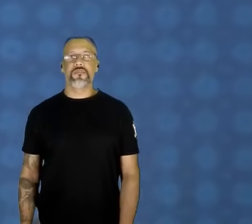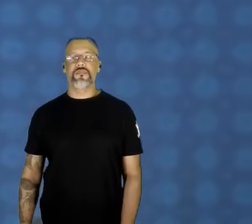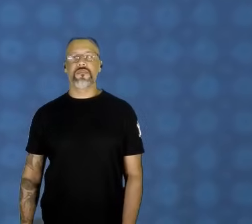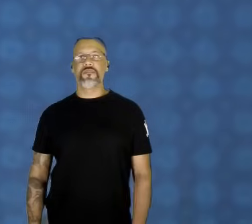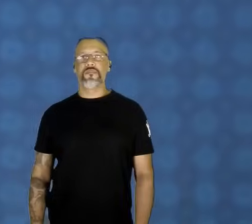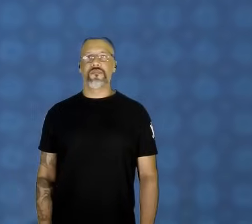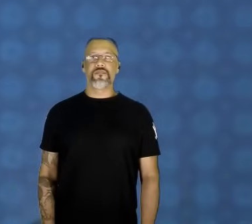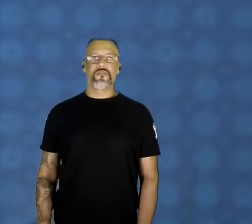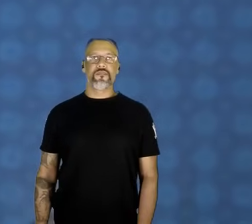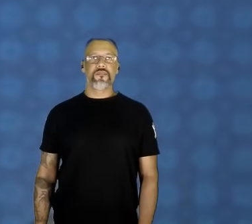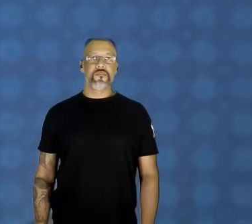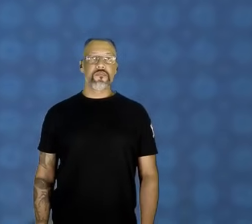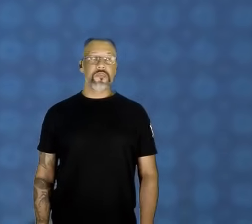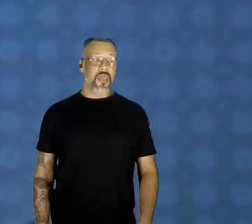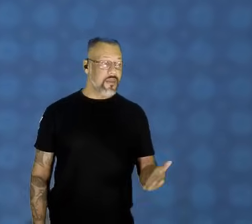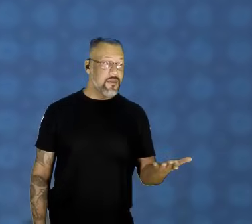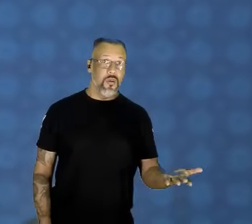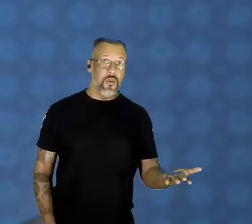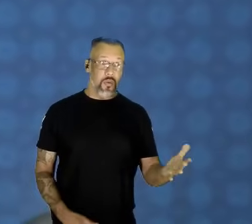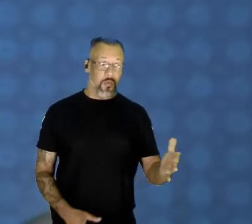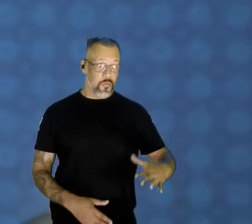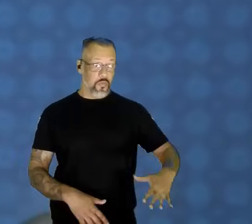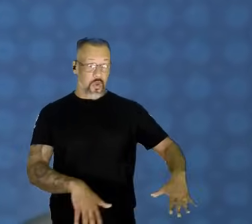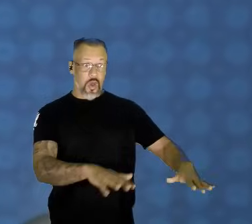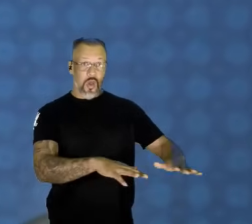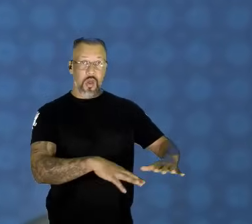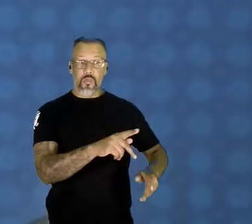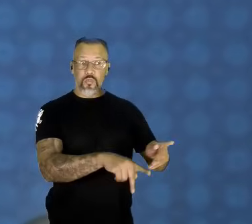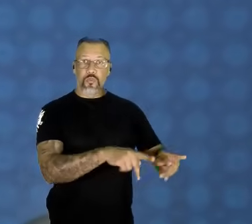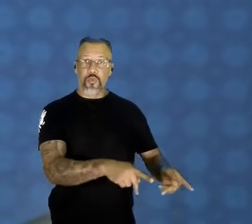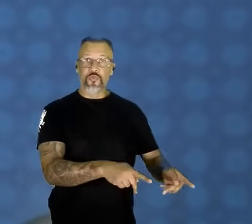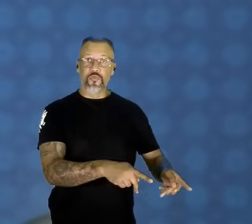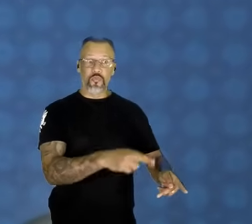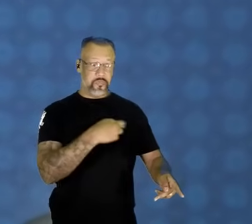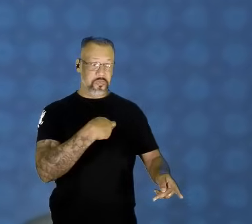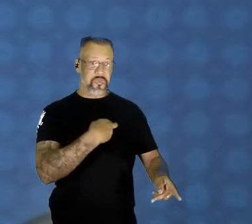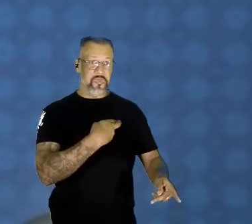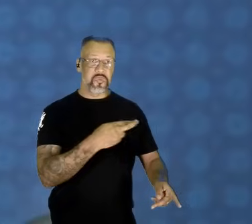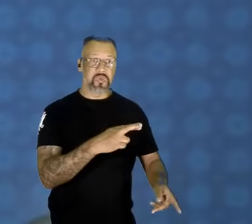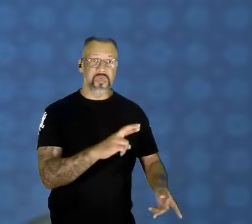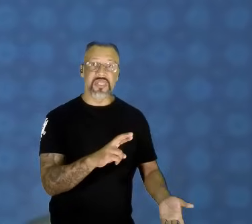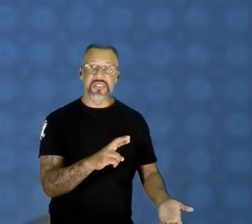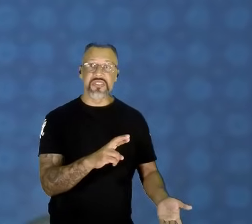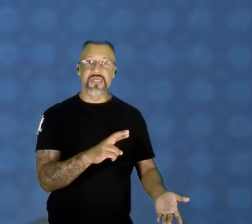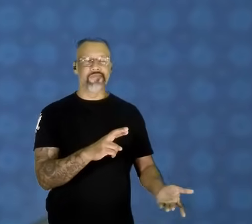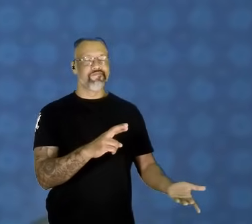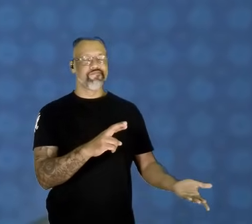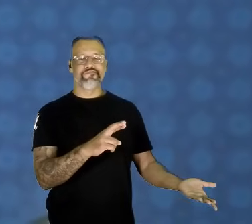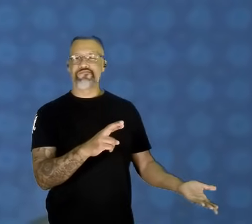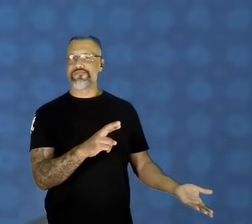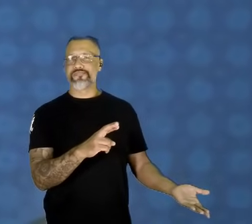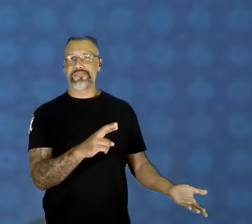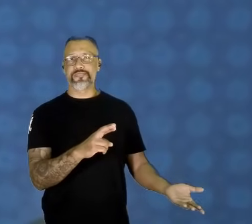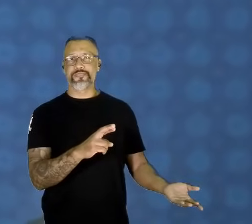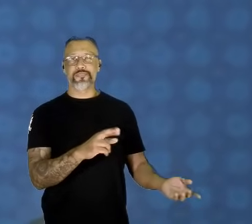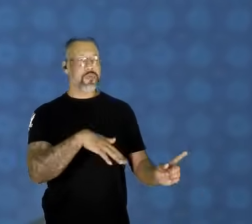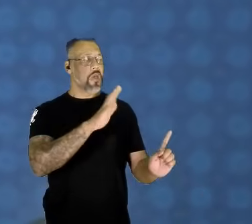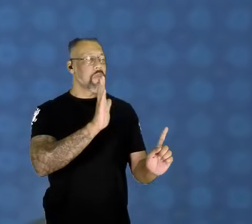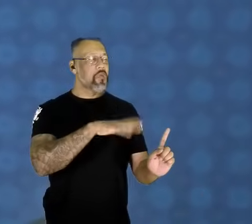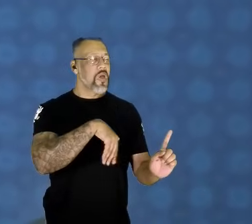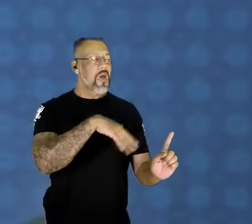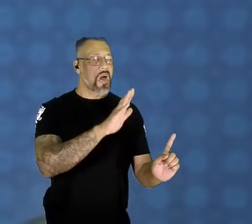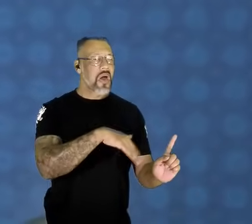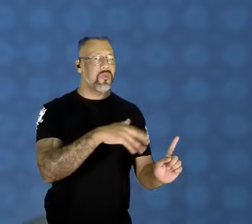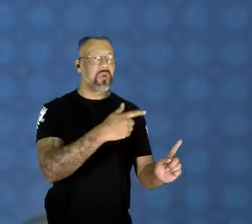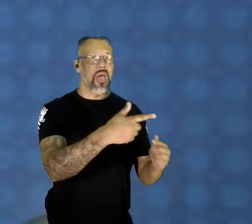religião estéril, mas muito mística, extremamente mística. Viviam do